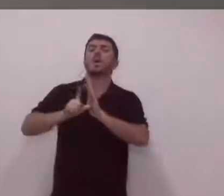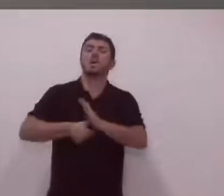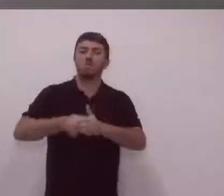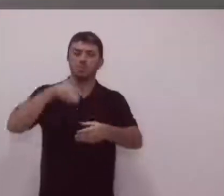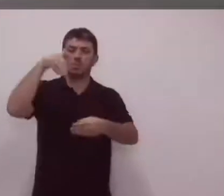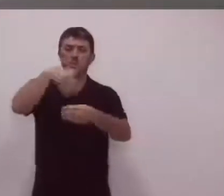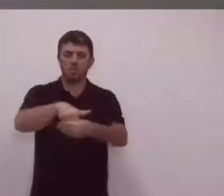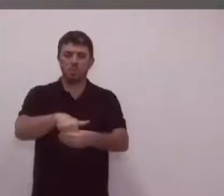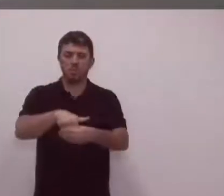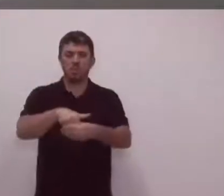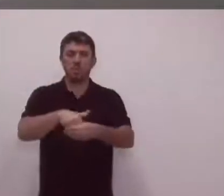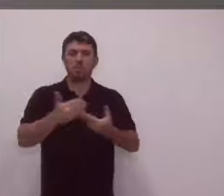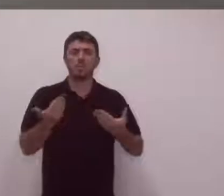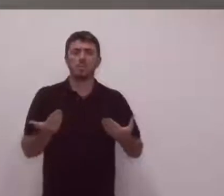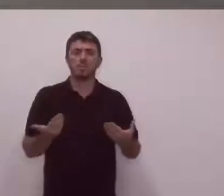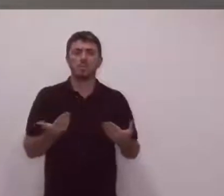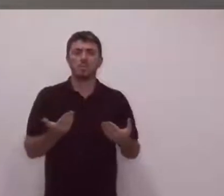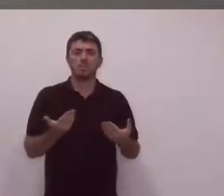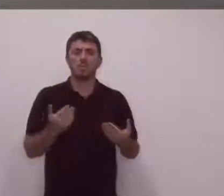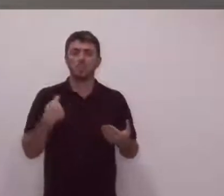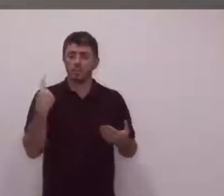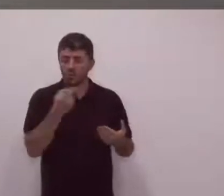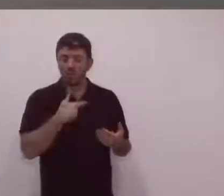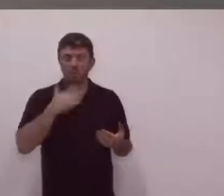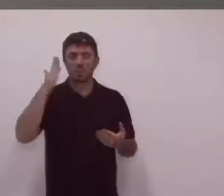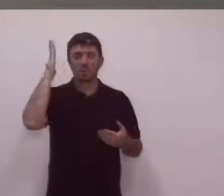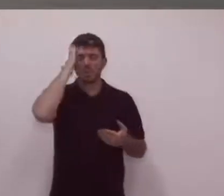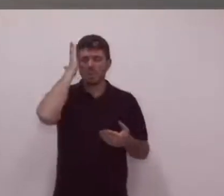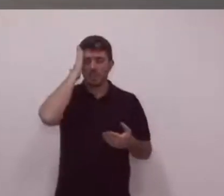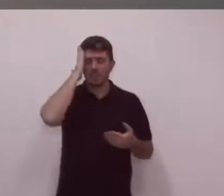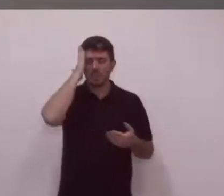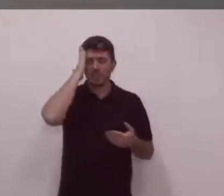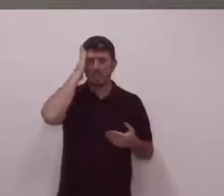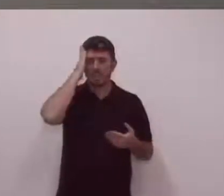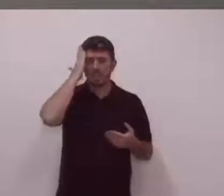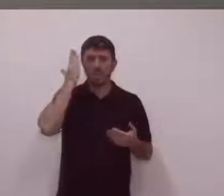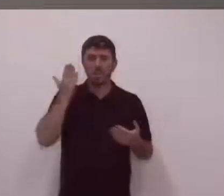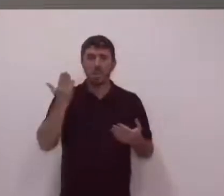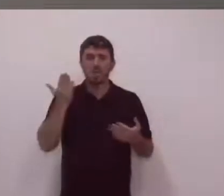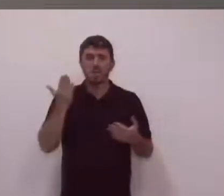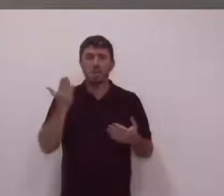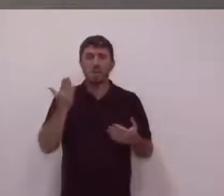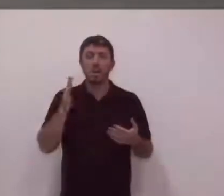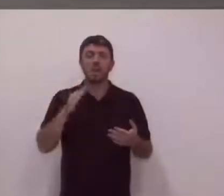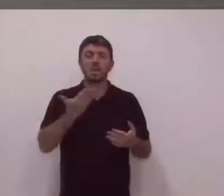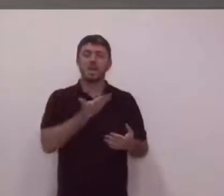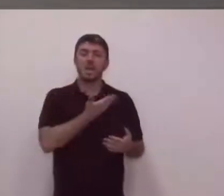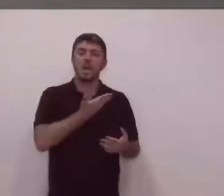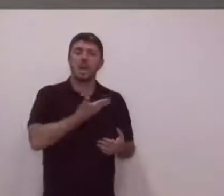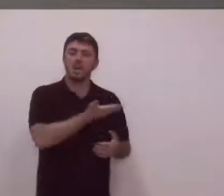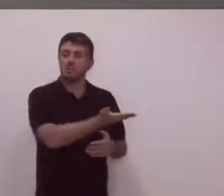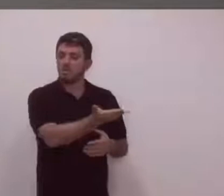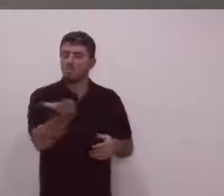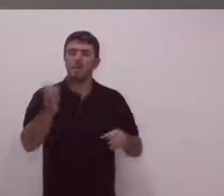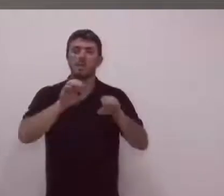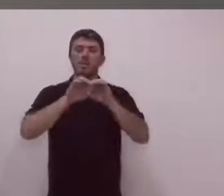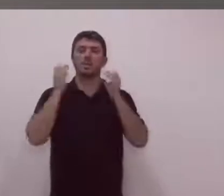colocamos às vezes outros companheiros amigos de câmara em situação difícil